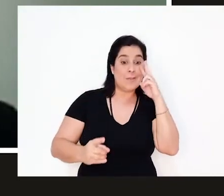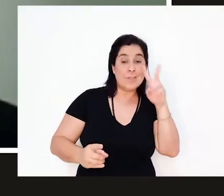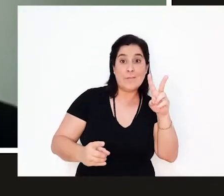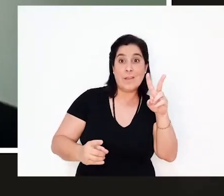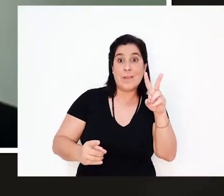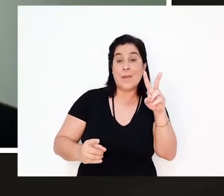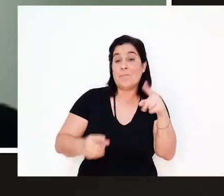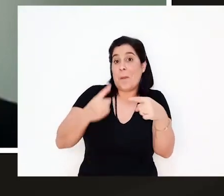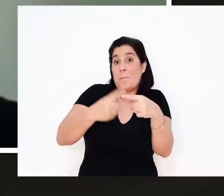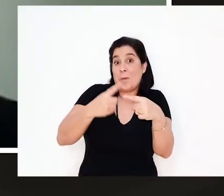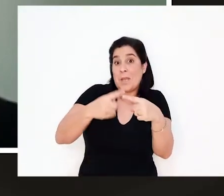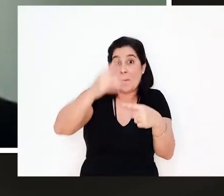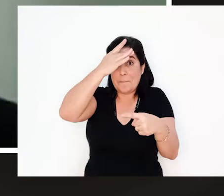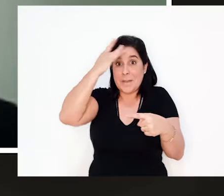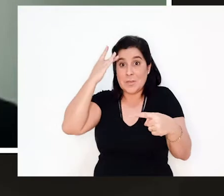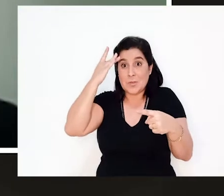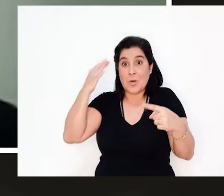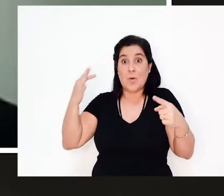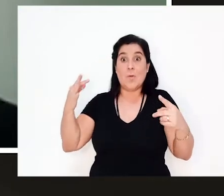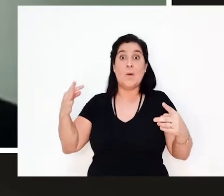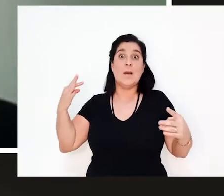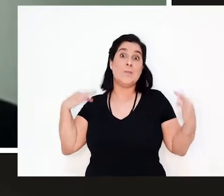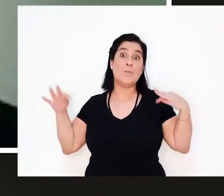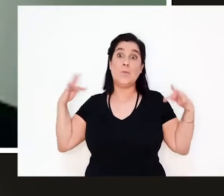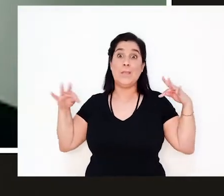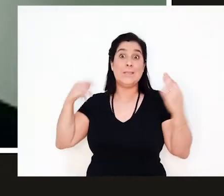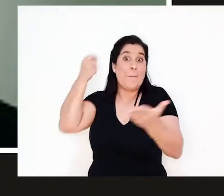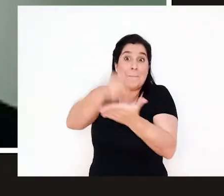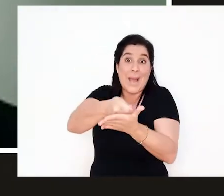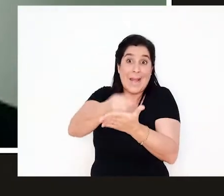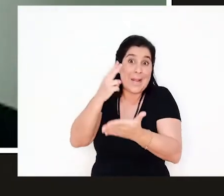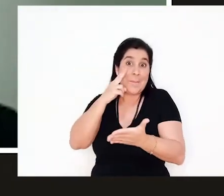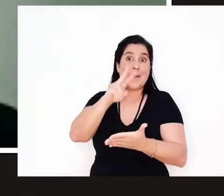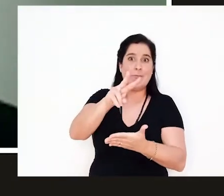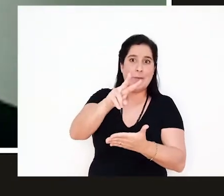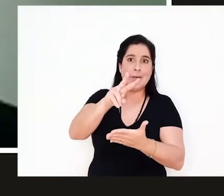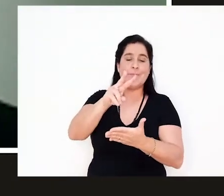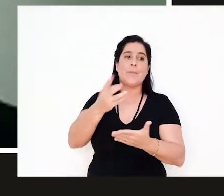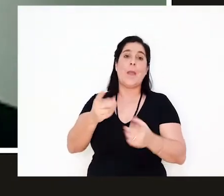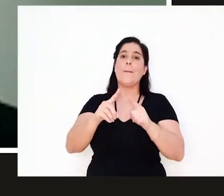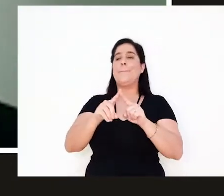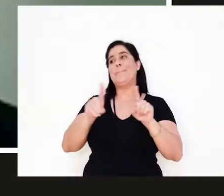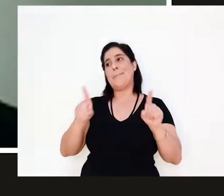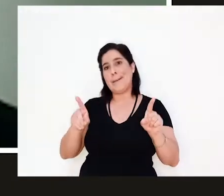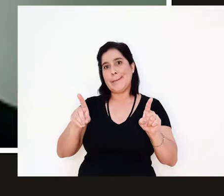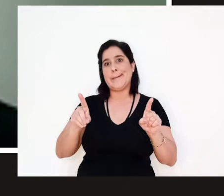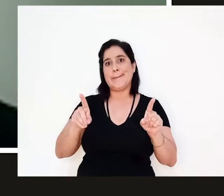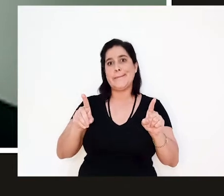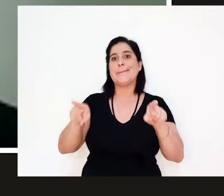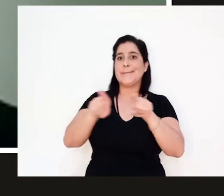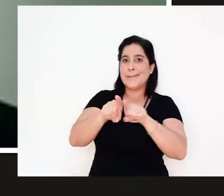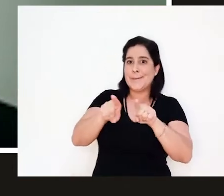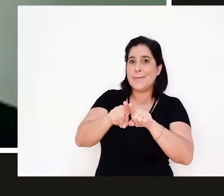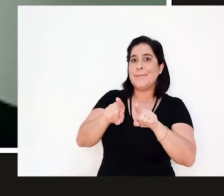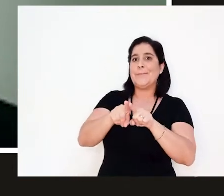para visitar e tudo mais. Mas também a gente vê logo perto da margem, né, também tem a questão do lixo, que onde fica o